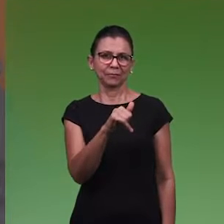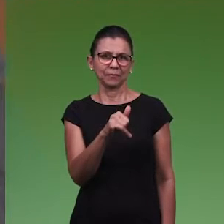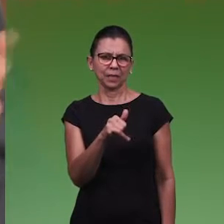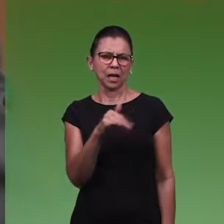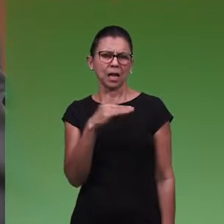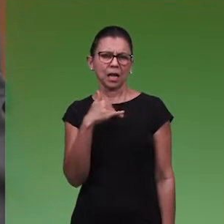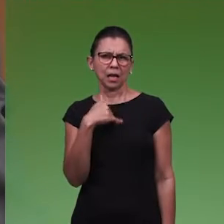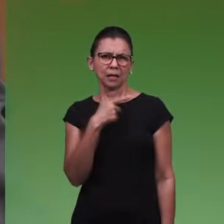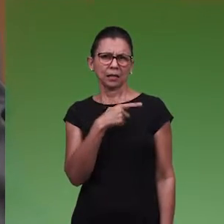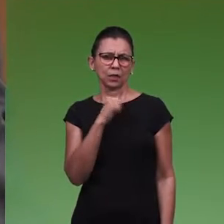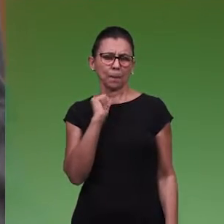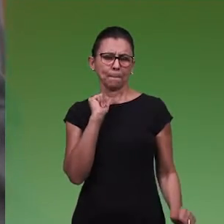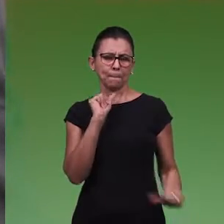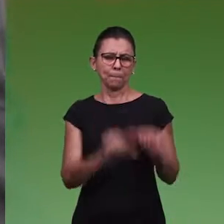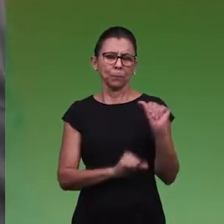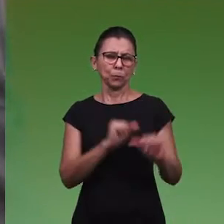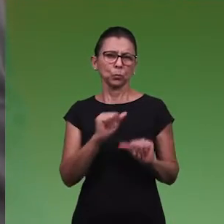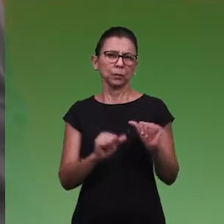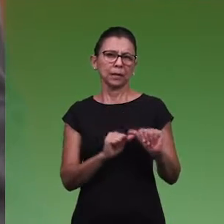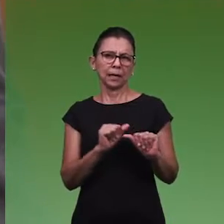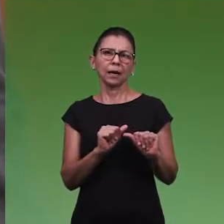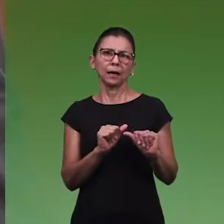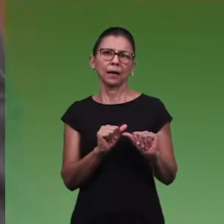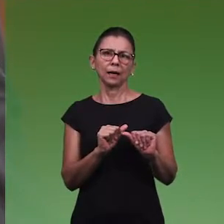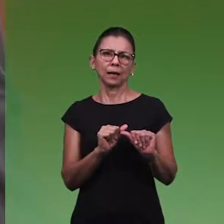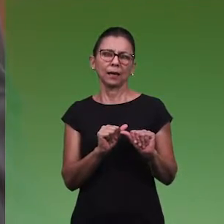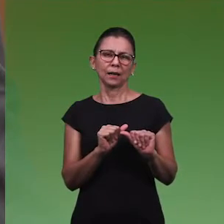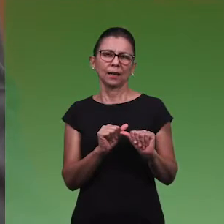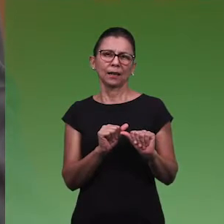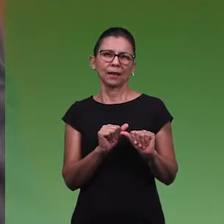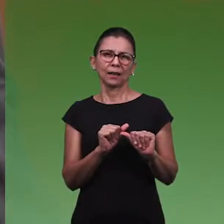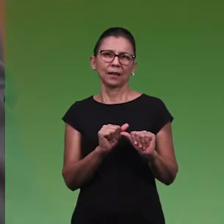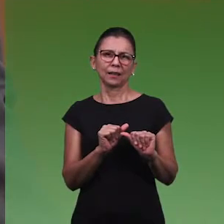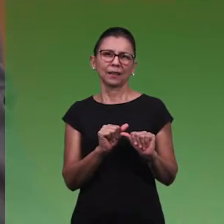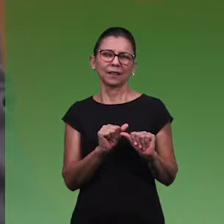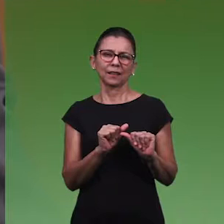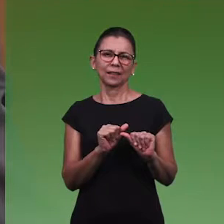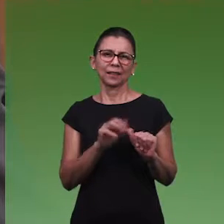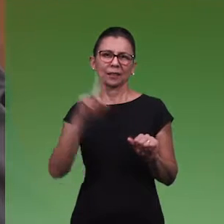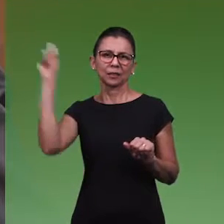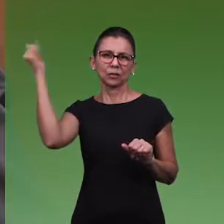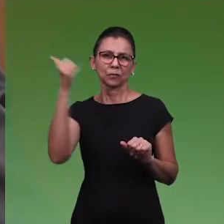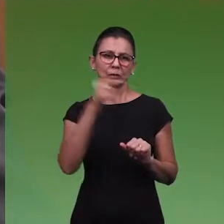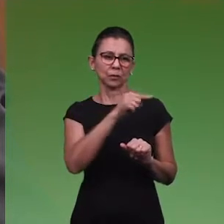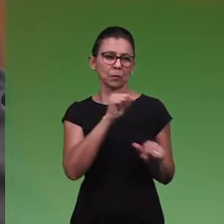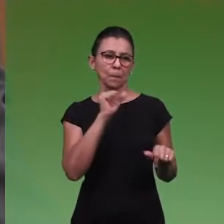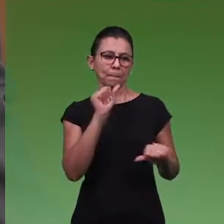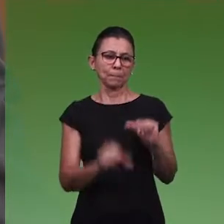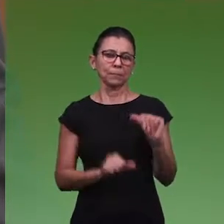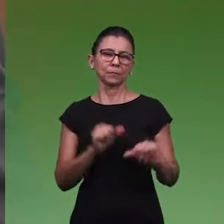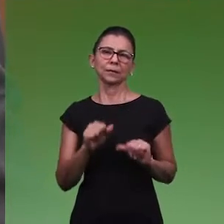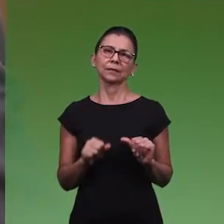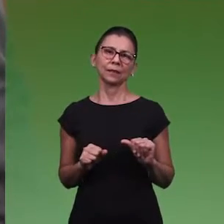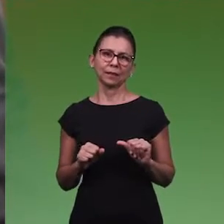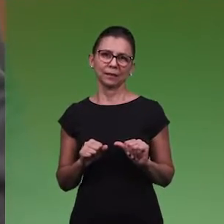podia manipular a palavra de Deus. E quando isso acontece, você já está nas mãos do adversário. É preciso um